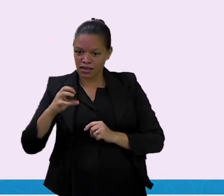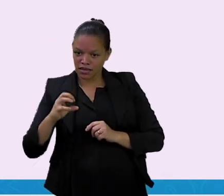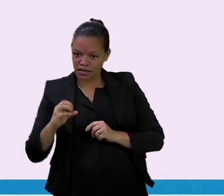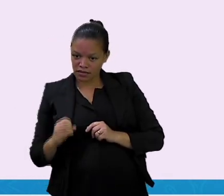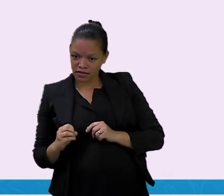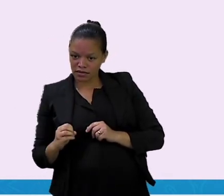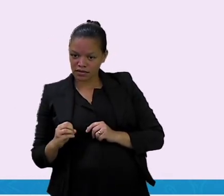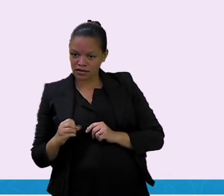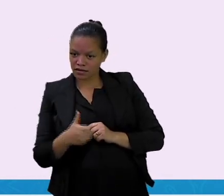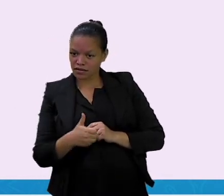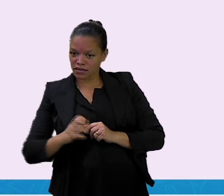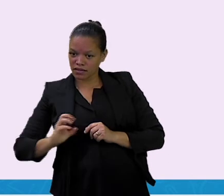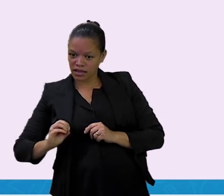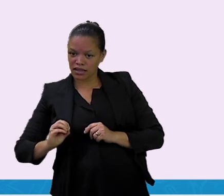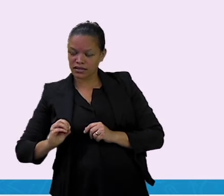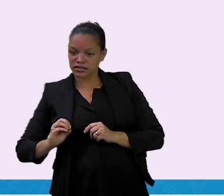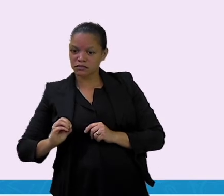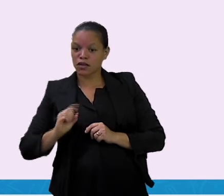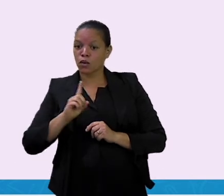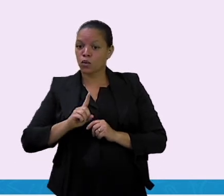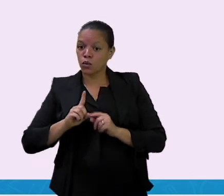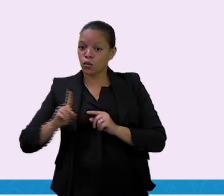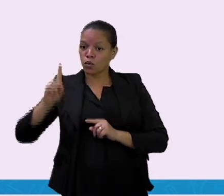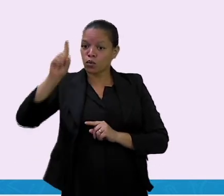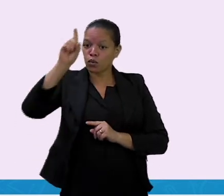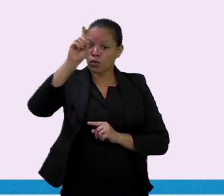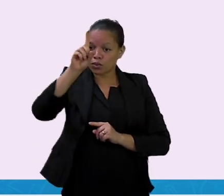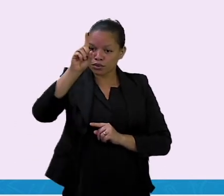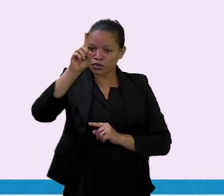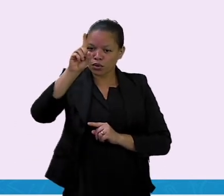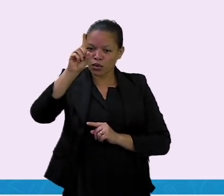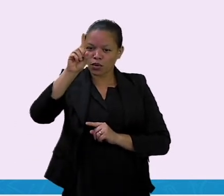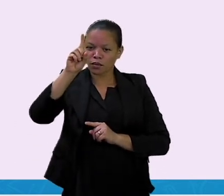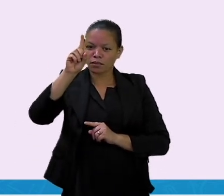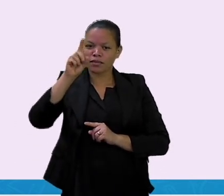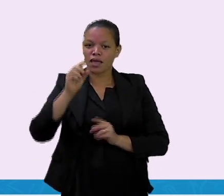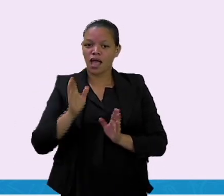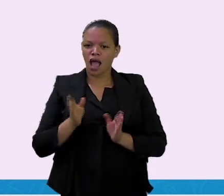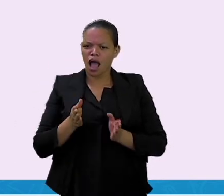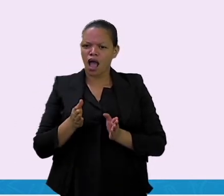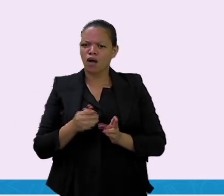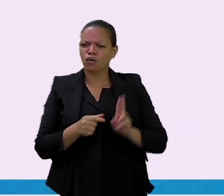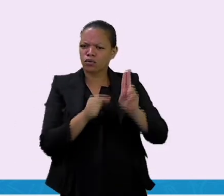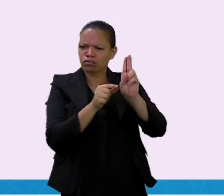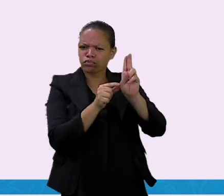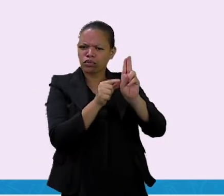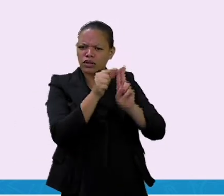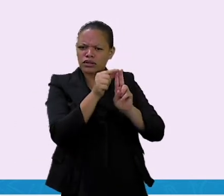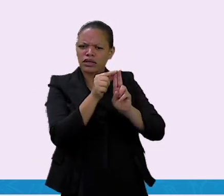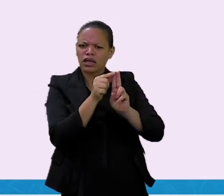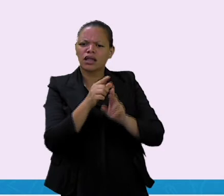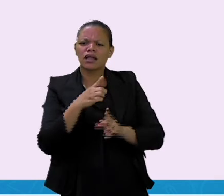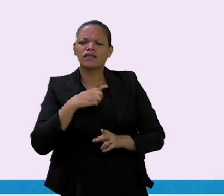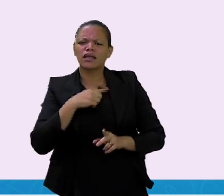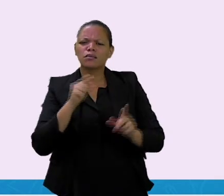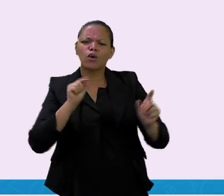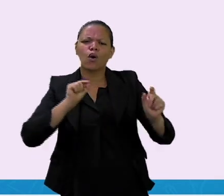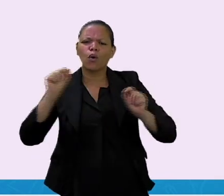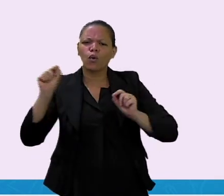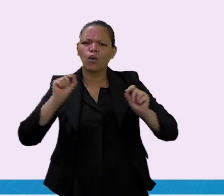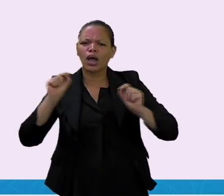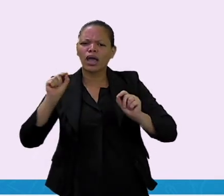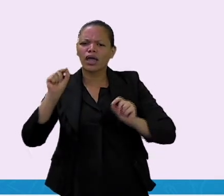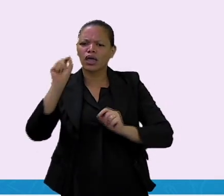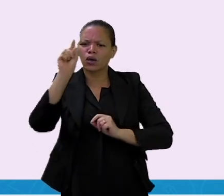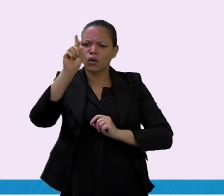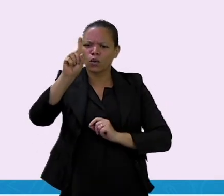uma dezena. Agora eu tenho aqui 1 mais 2 mais 7, ok? Eu vou começar pelo 7, pelo